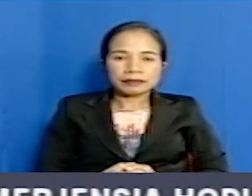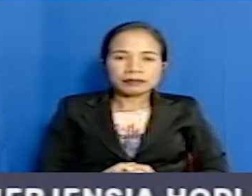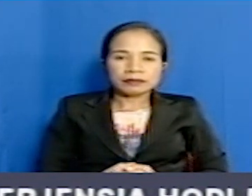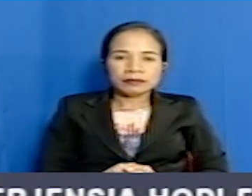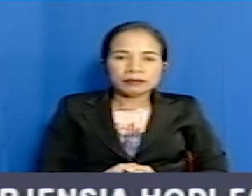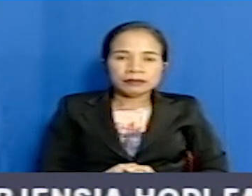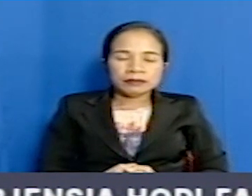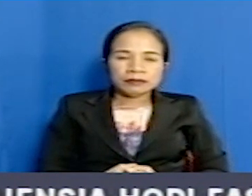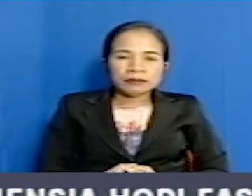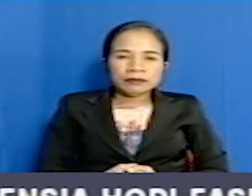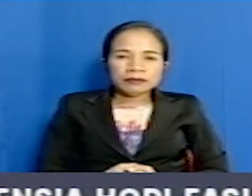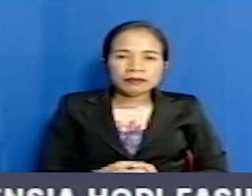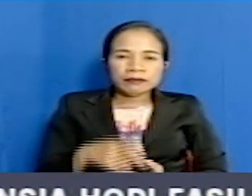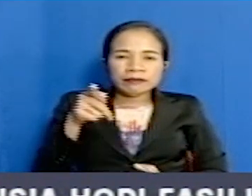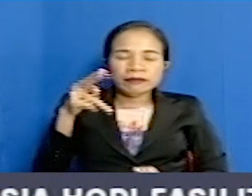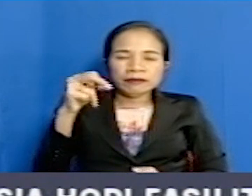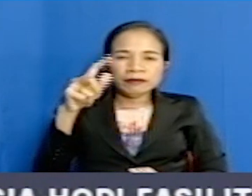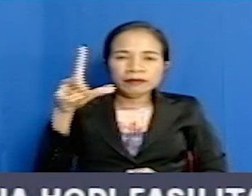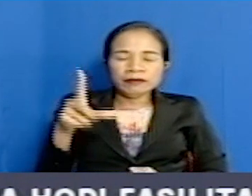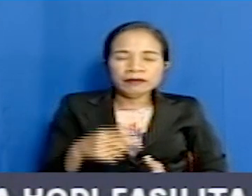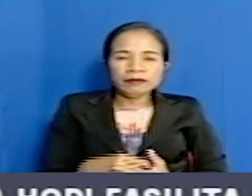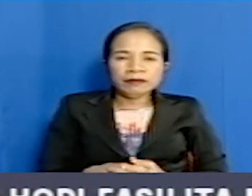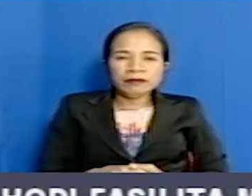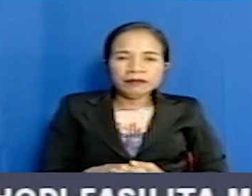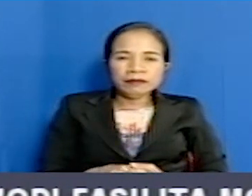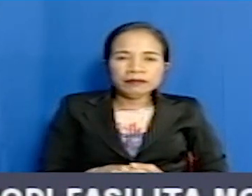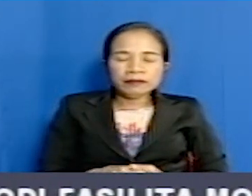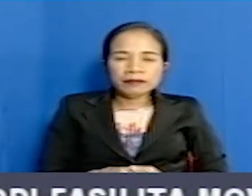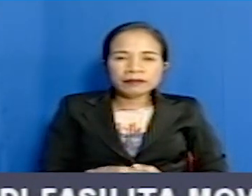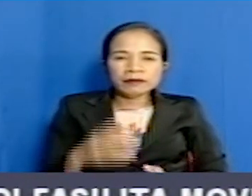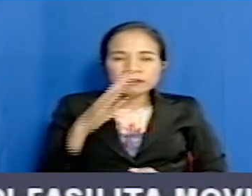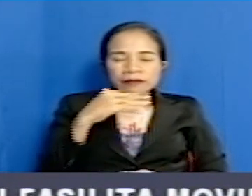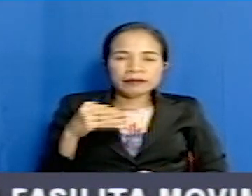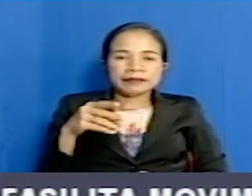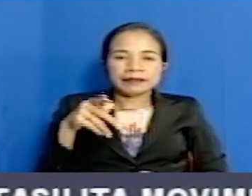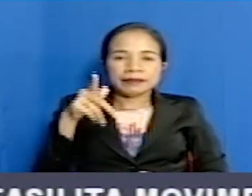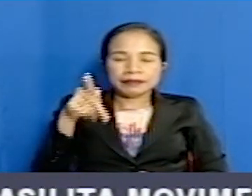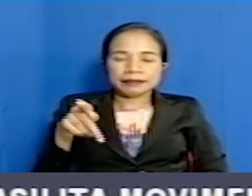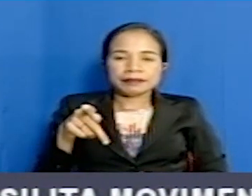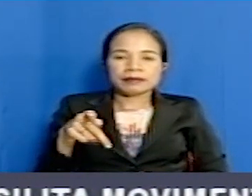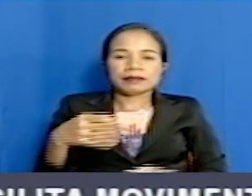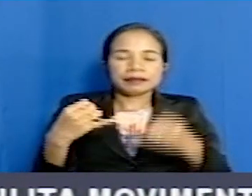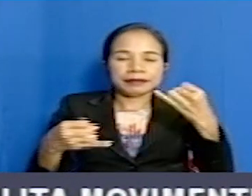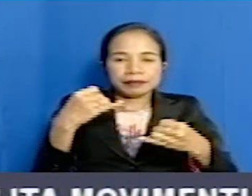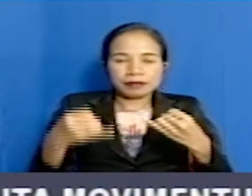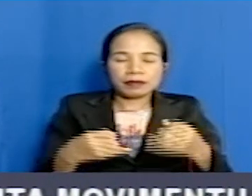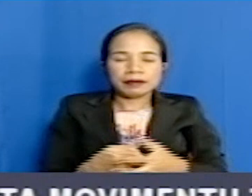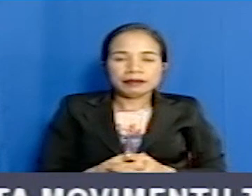inspeção geral Pentelinian, Homos, Departamento de Justiça, mai halo inspeção baia